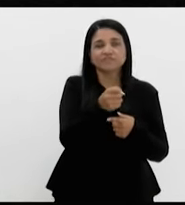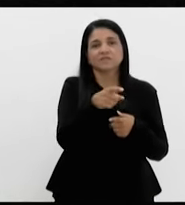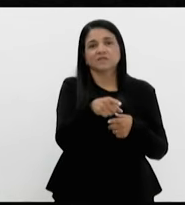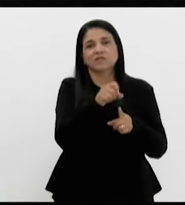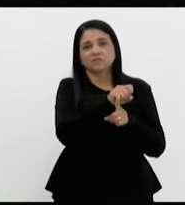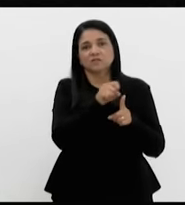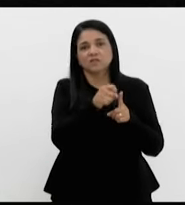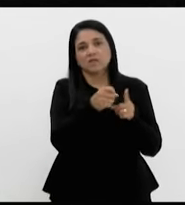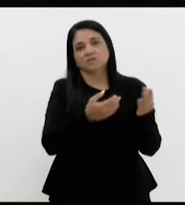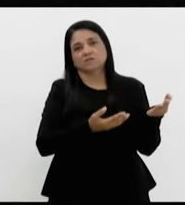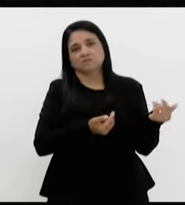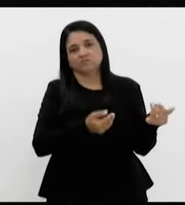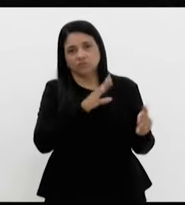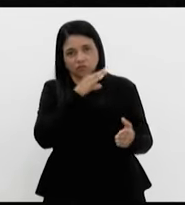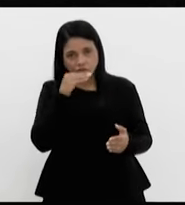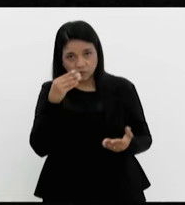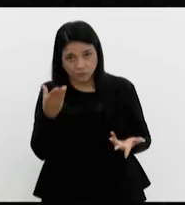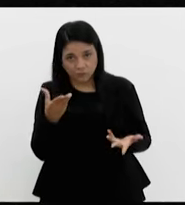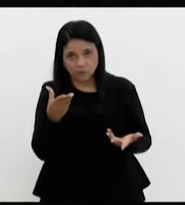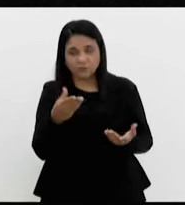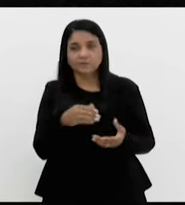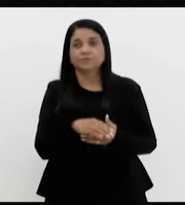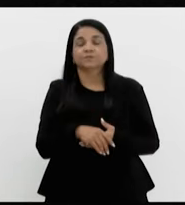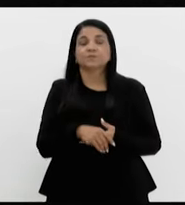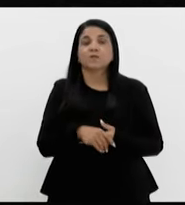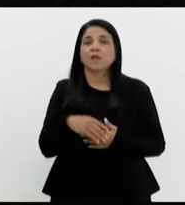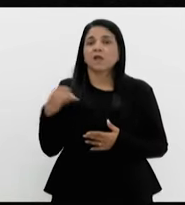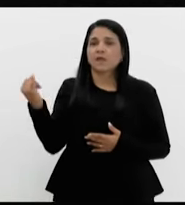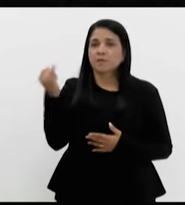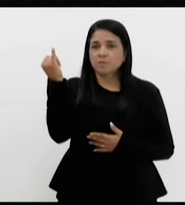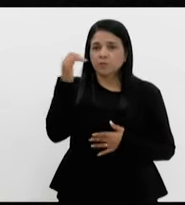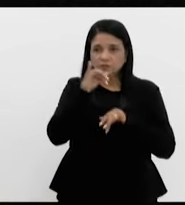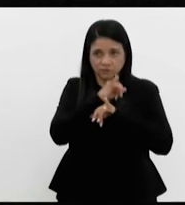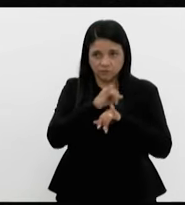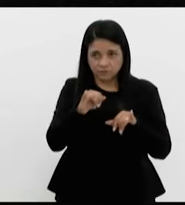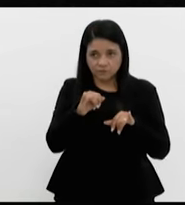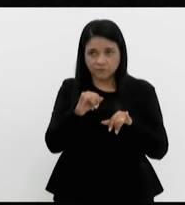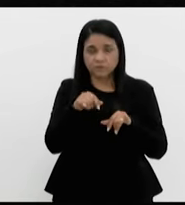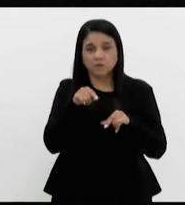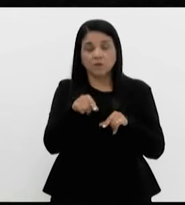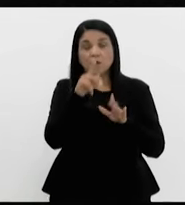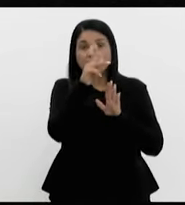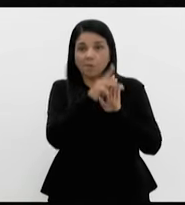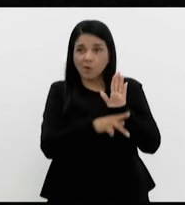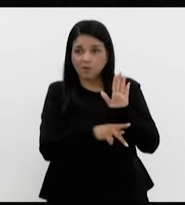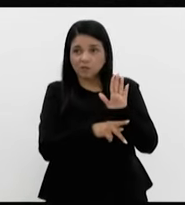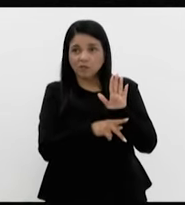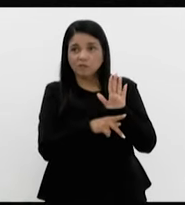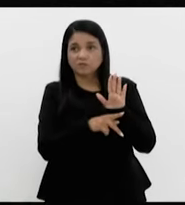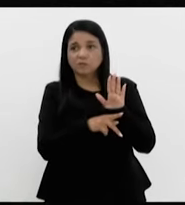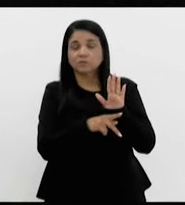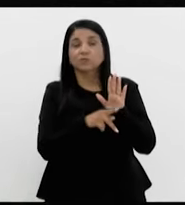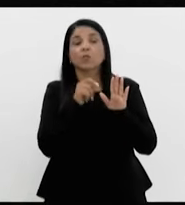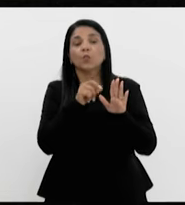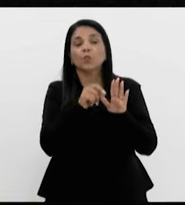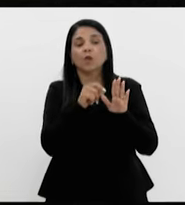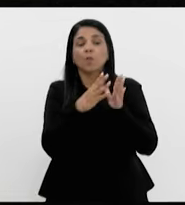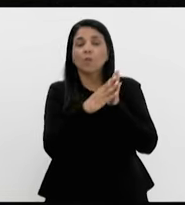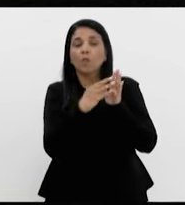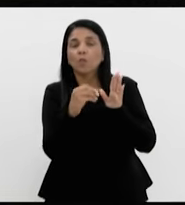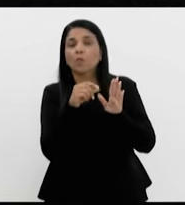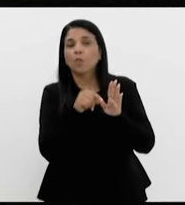nossa juventude. E aí é importante dizer, senhor presidente, que esse projeto é inspirado